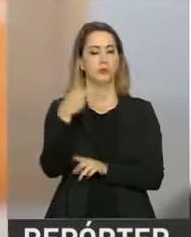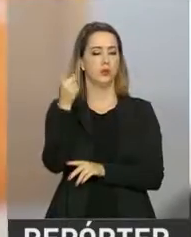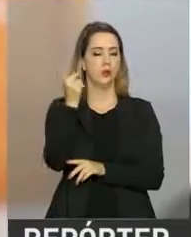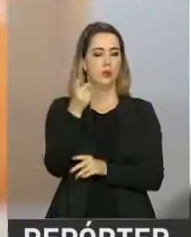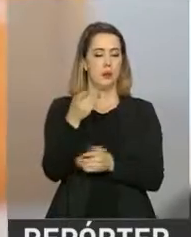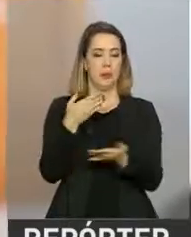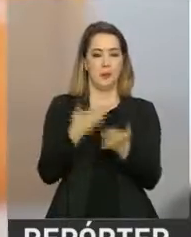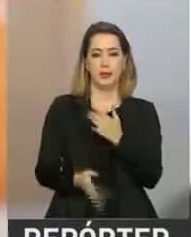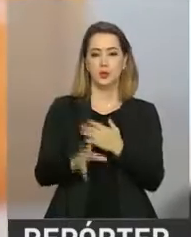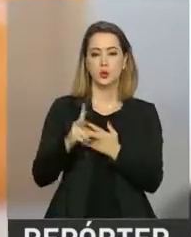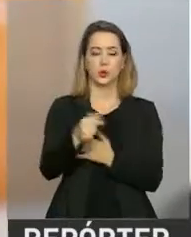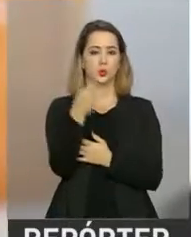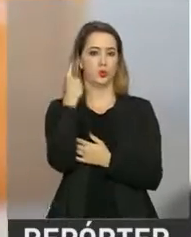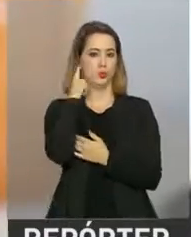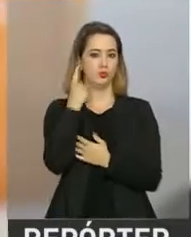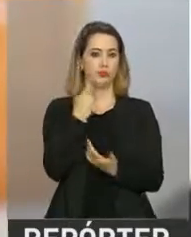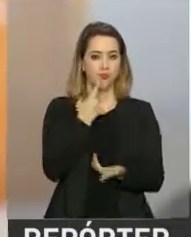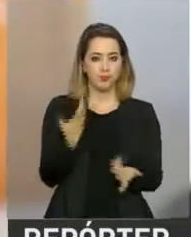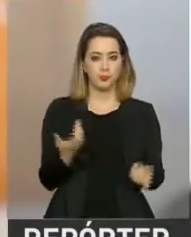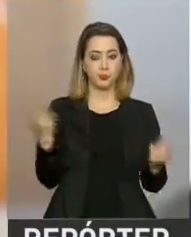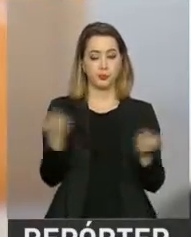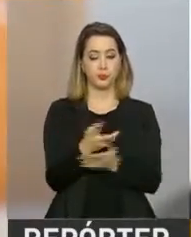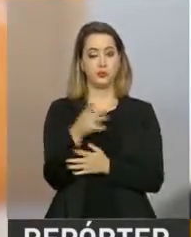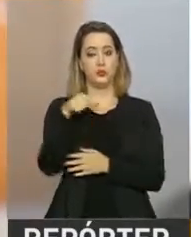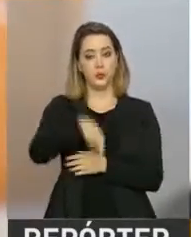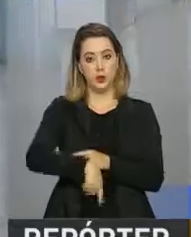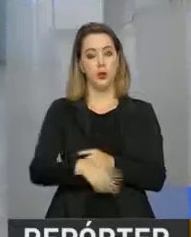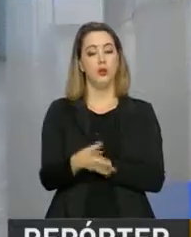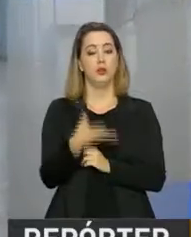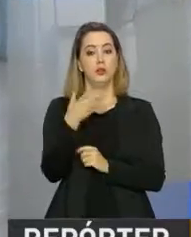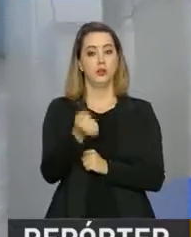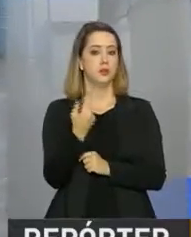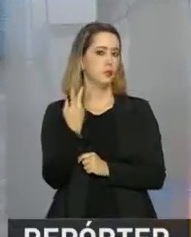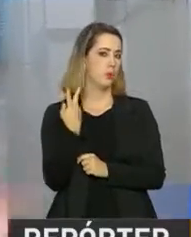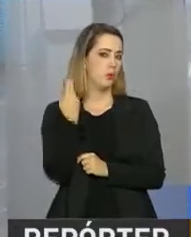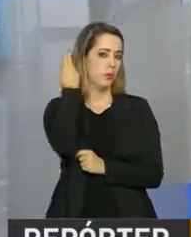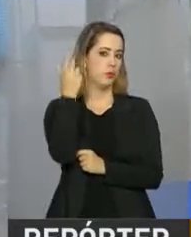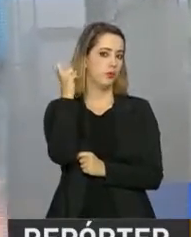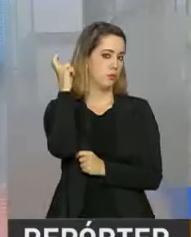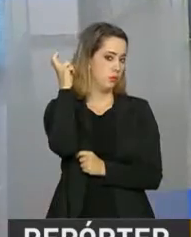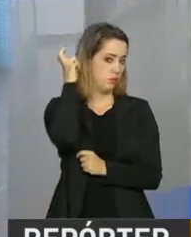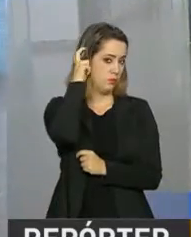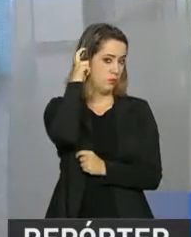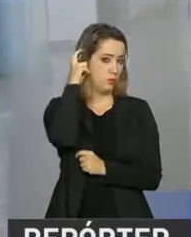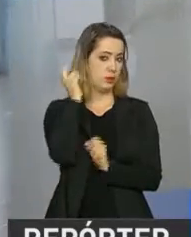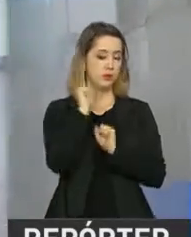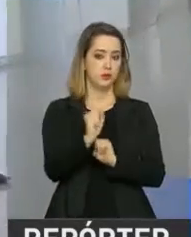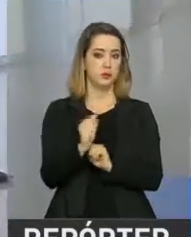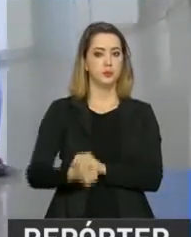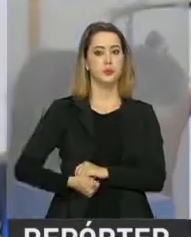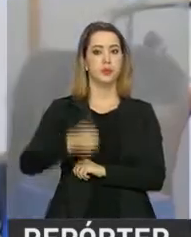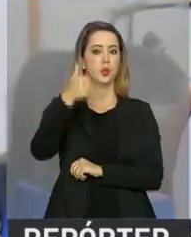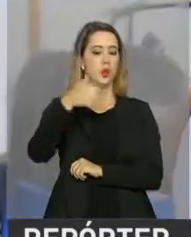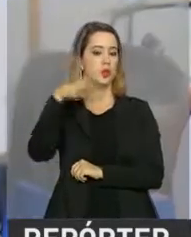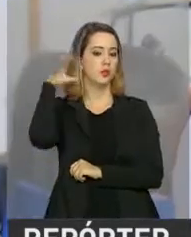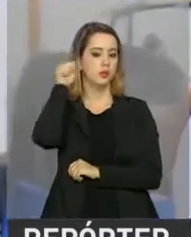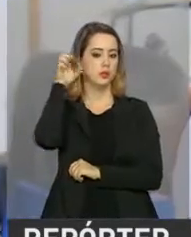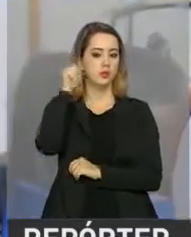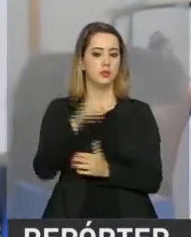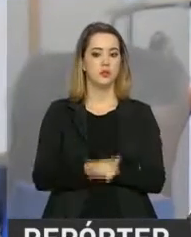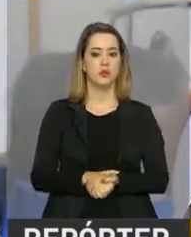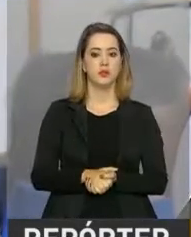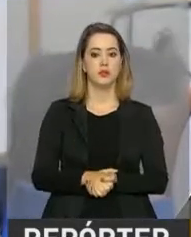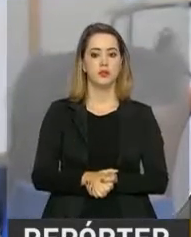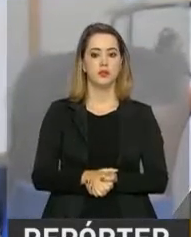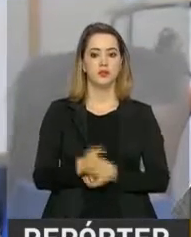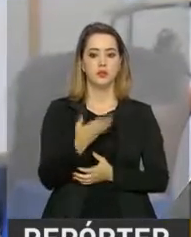implantes cocleares, uma cirurgia para implantação de próteses que reabilitam a audição dos pacientes. Oi, como se